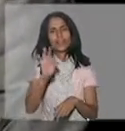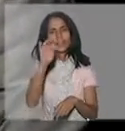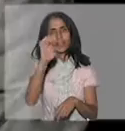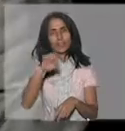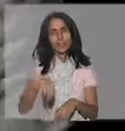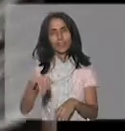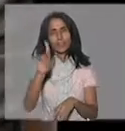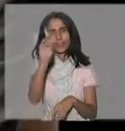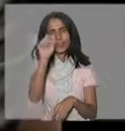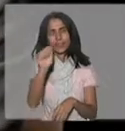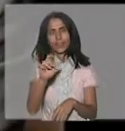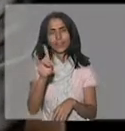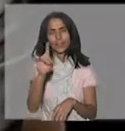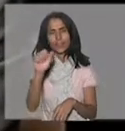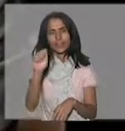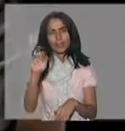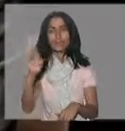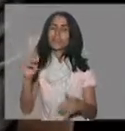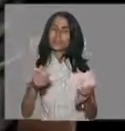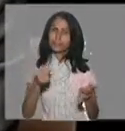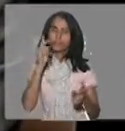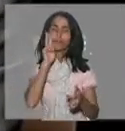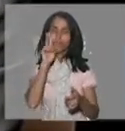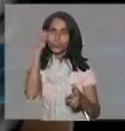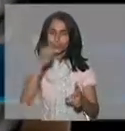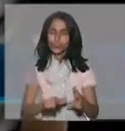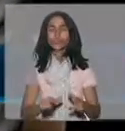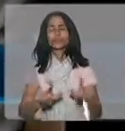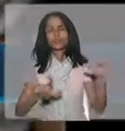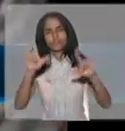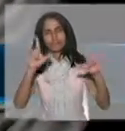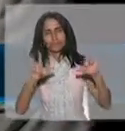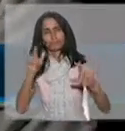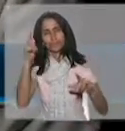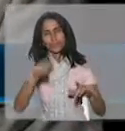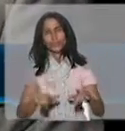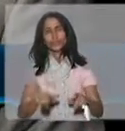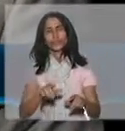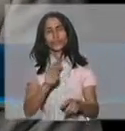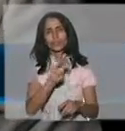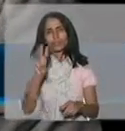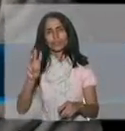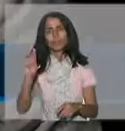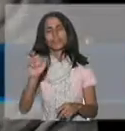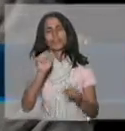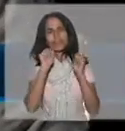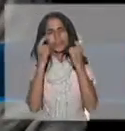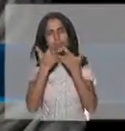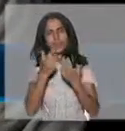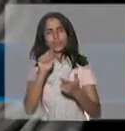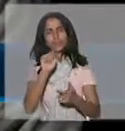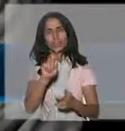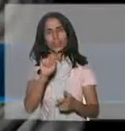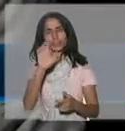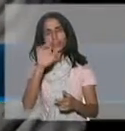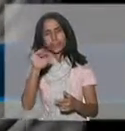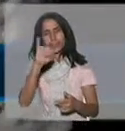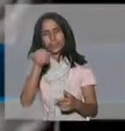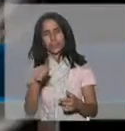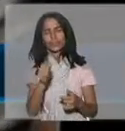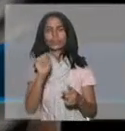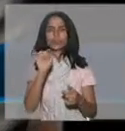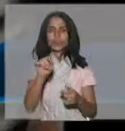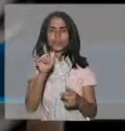andar aí para rever essa entrevista qualquer edição do programa basta acessar www ponto de ponta